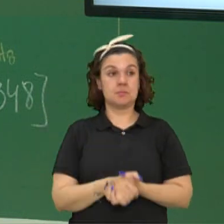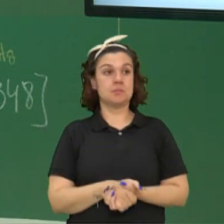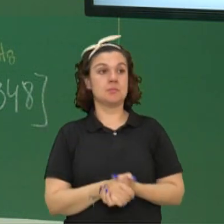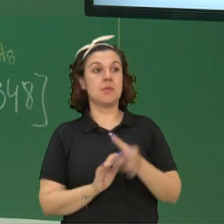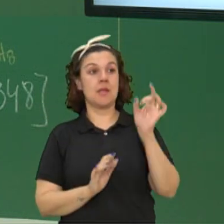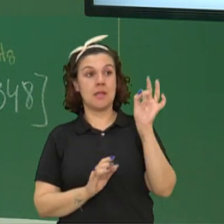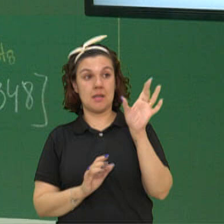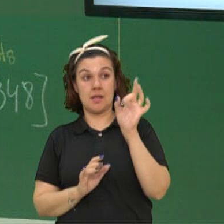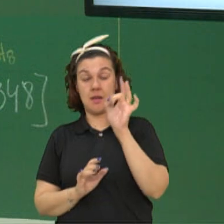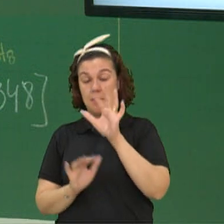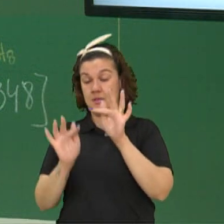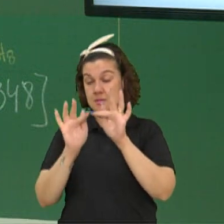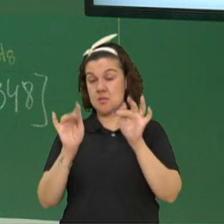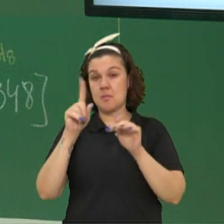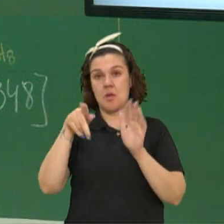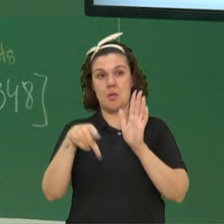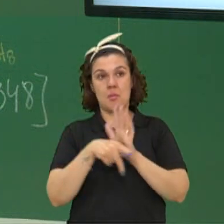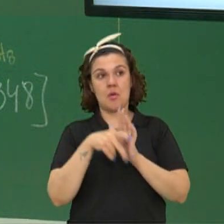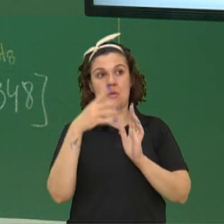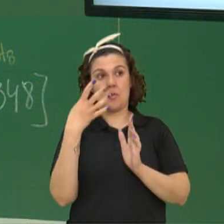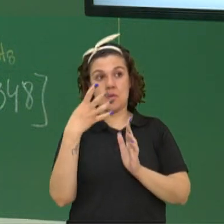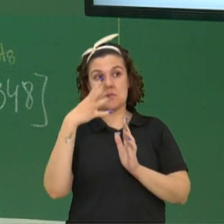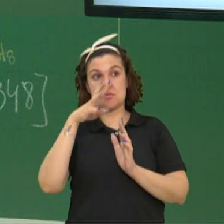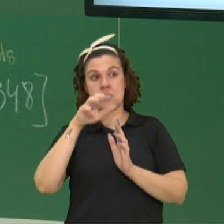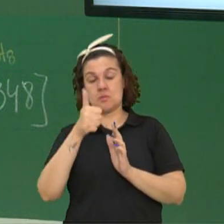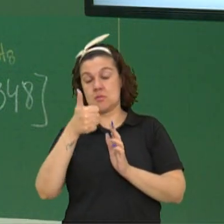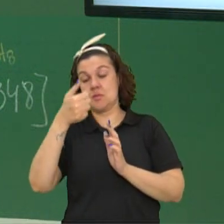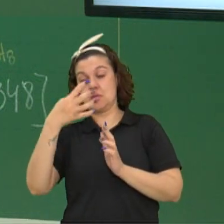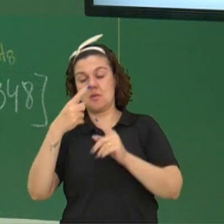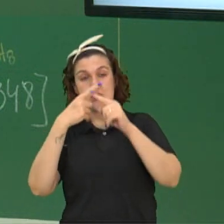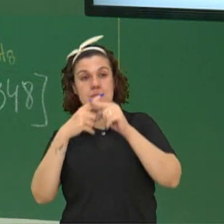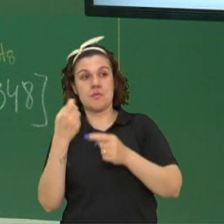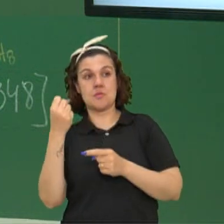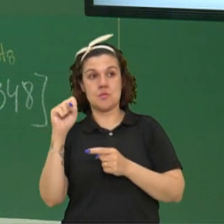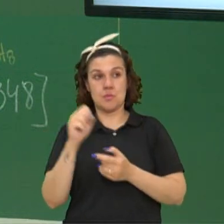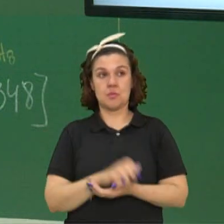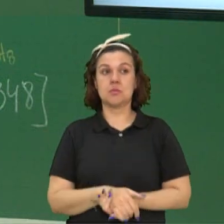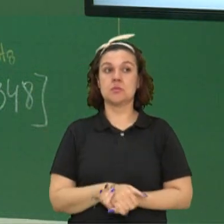dessas ligações simples vale 413 vezes 8,